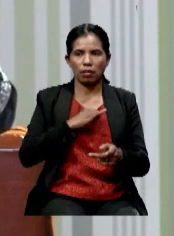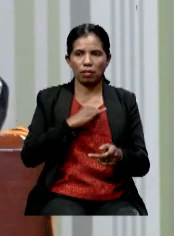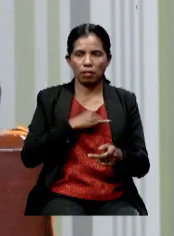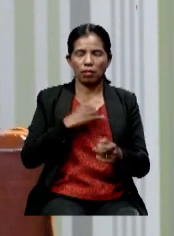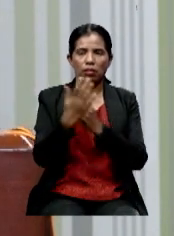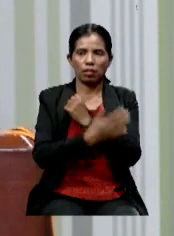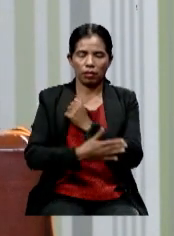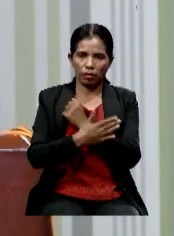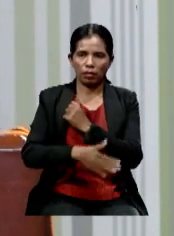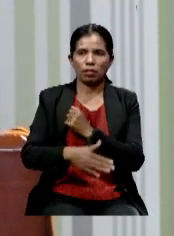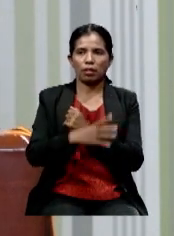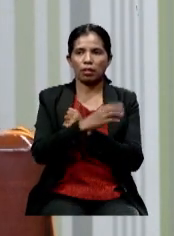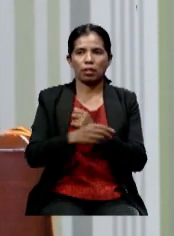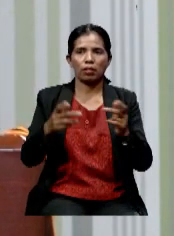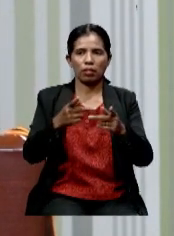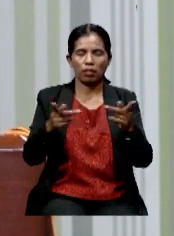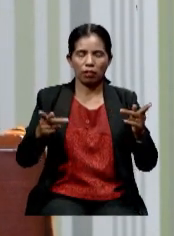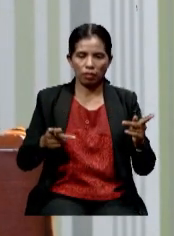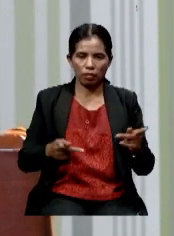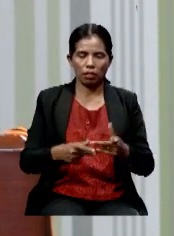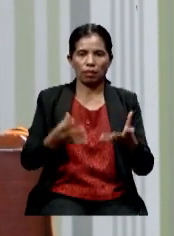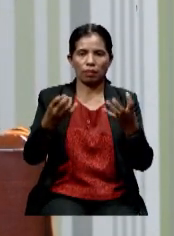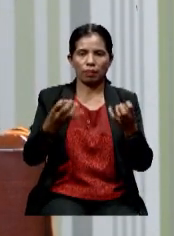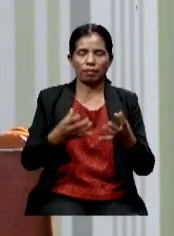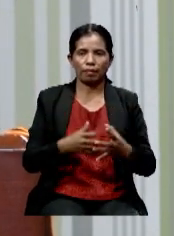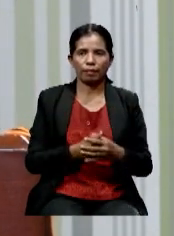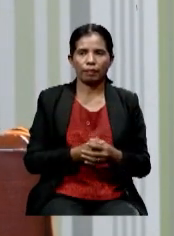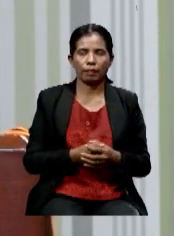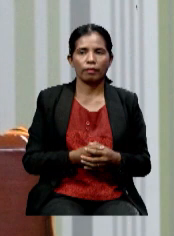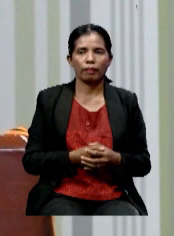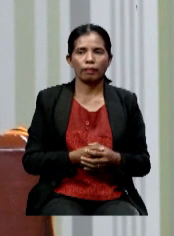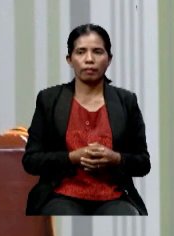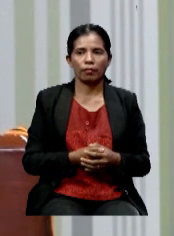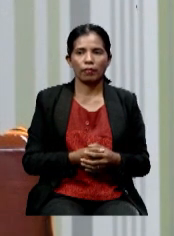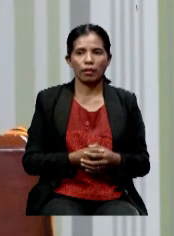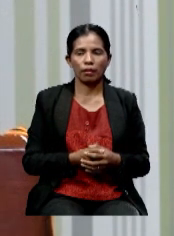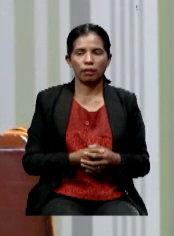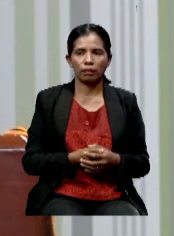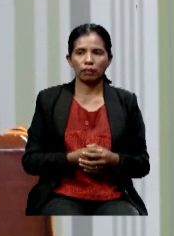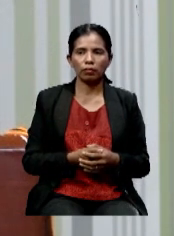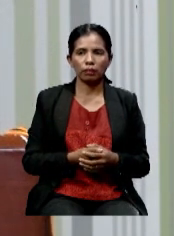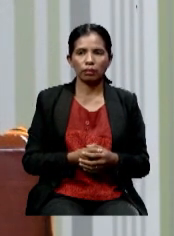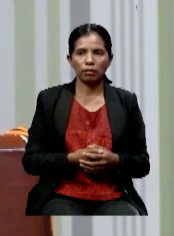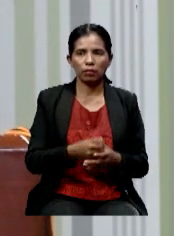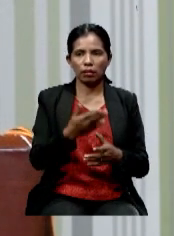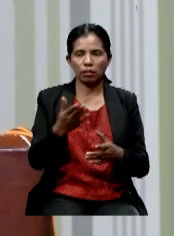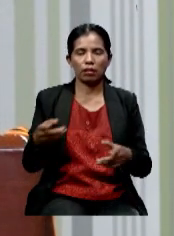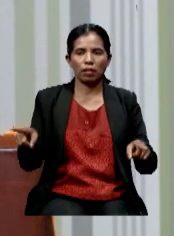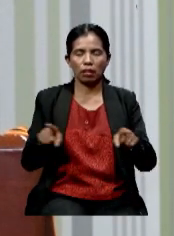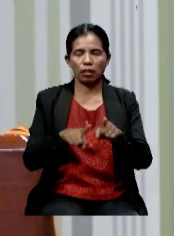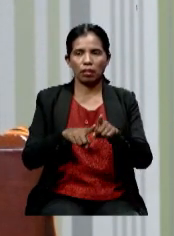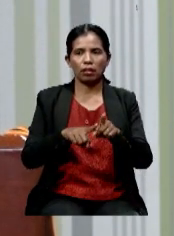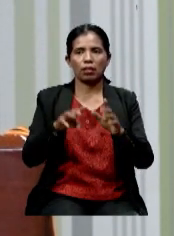nação. E tem a Fati no Rio de Janeiro. Então, ele é o nosso embaixador.